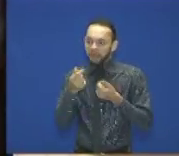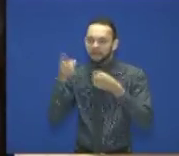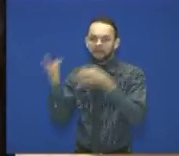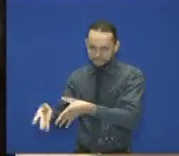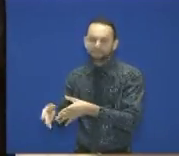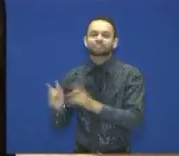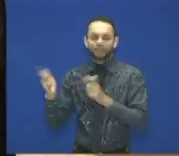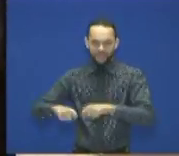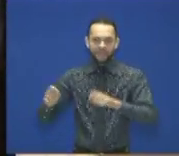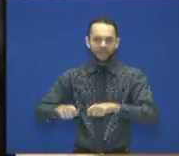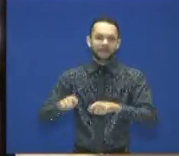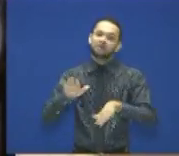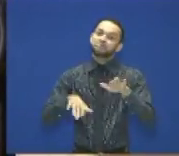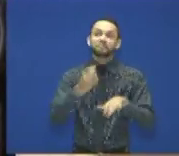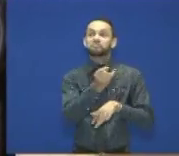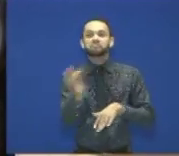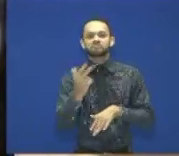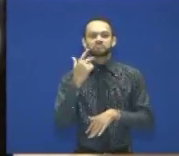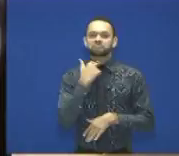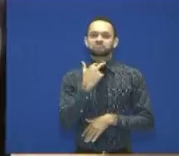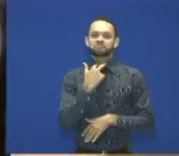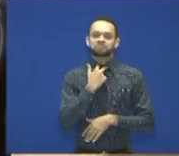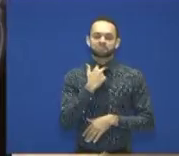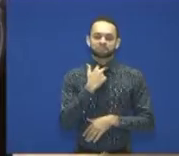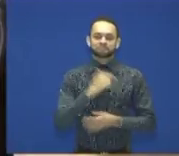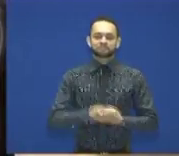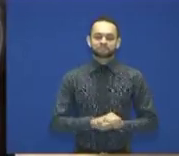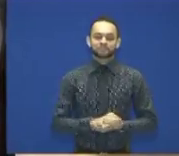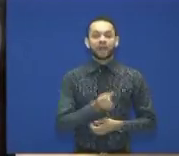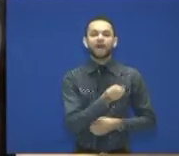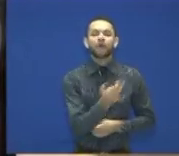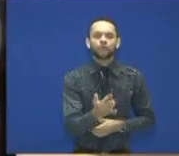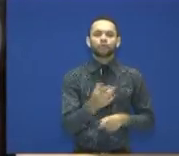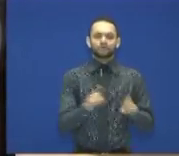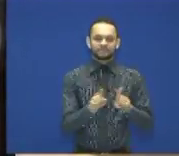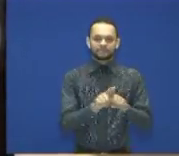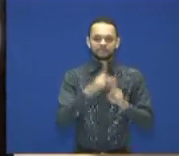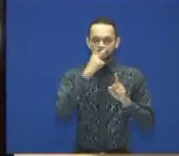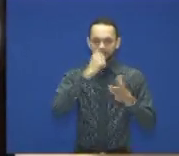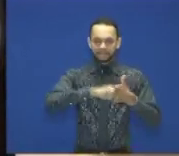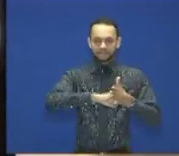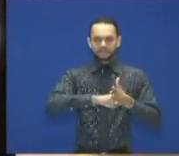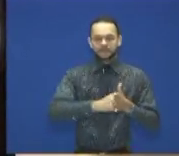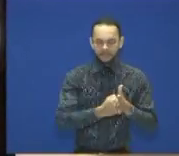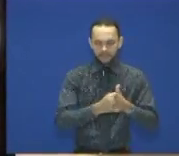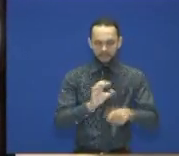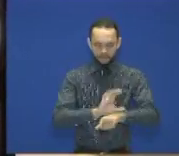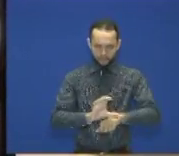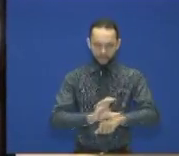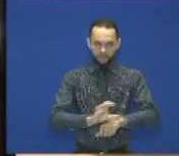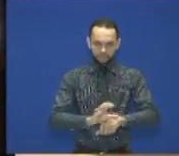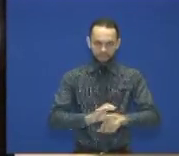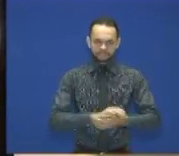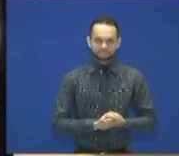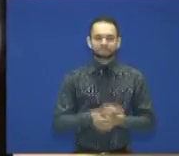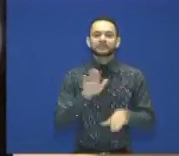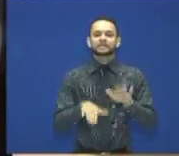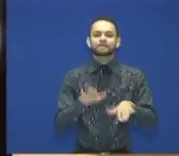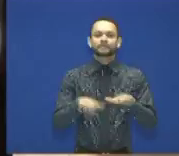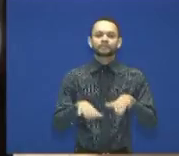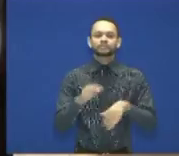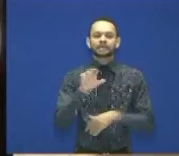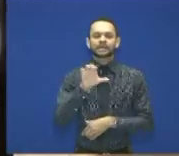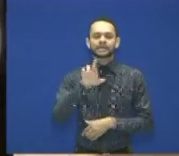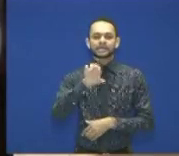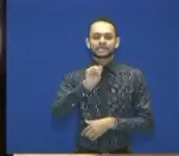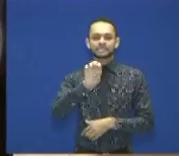acontece é atrasar ou trancar o curso e muitos acabam desistindo. A crise que em dado momento nos assombra,